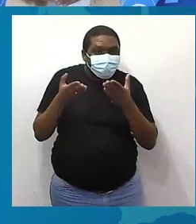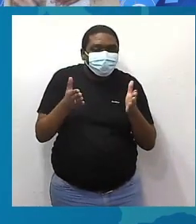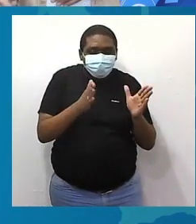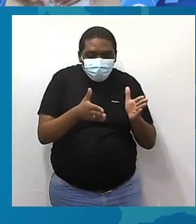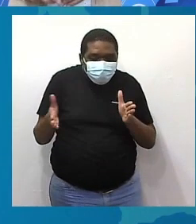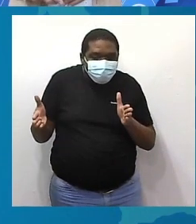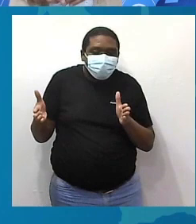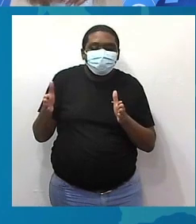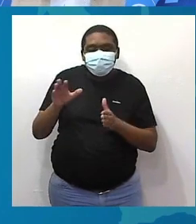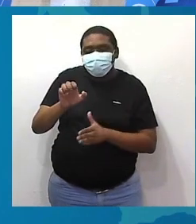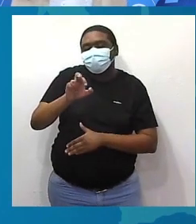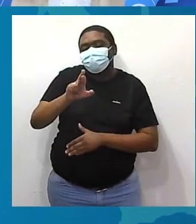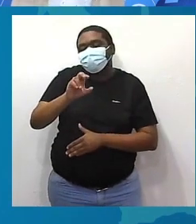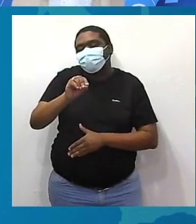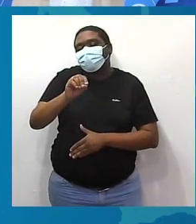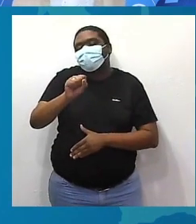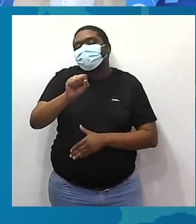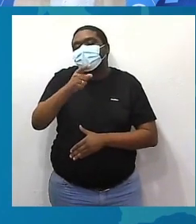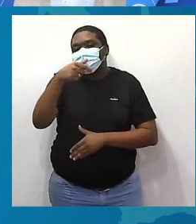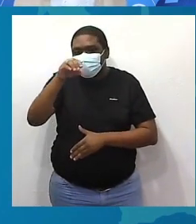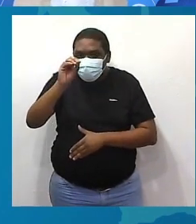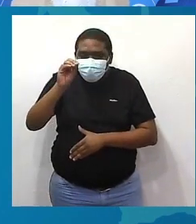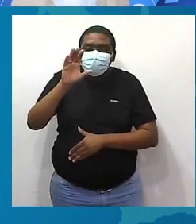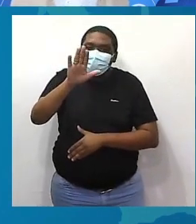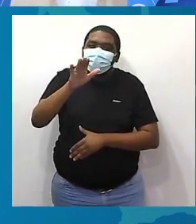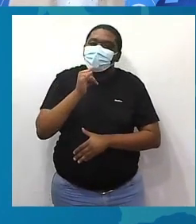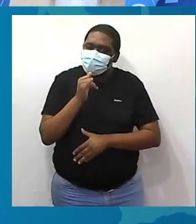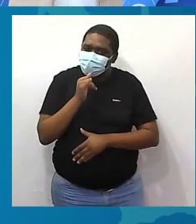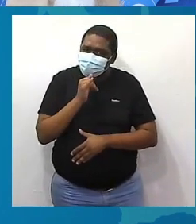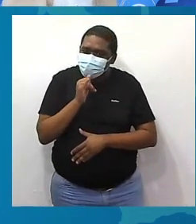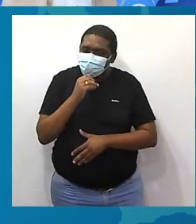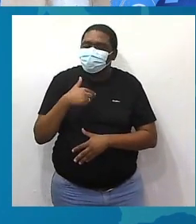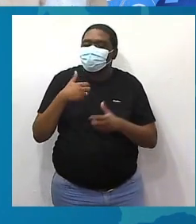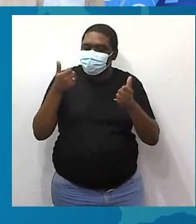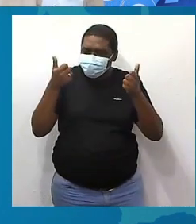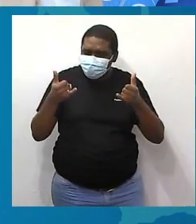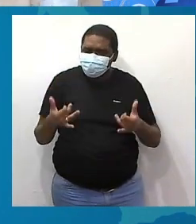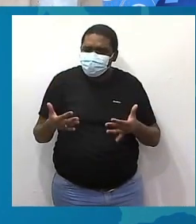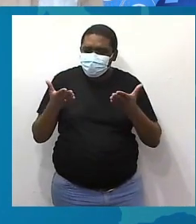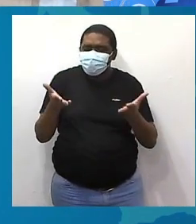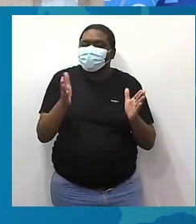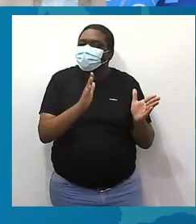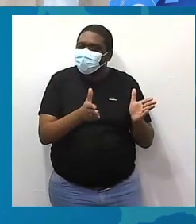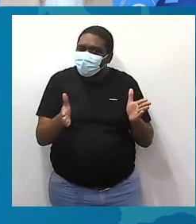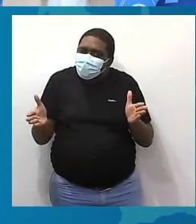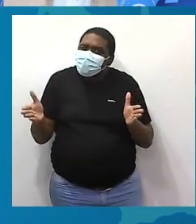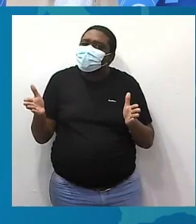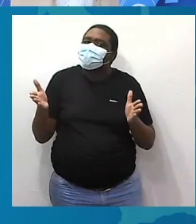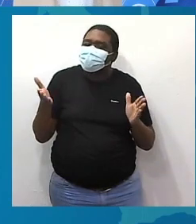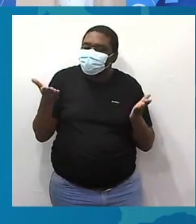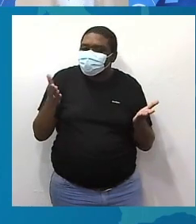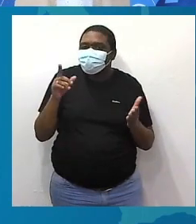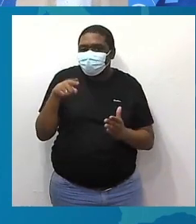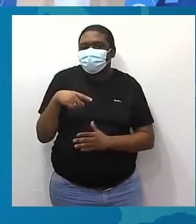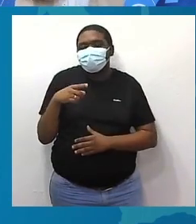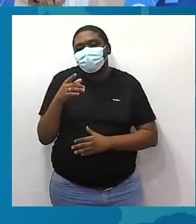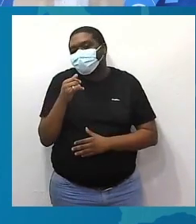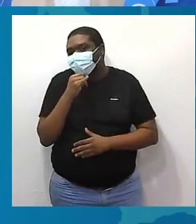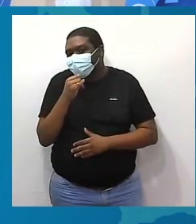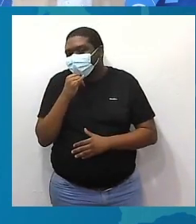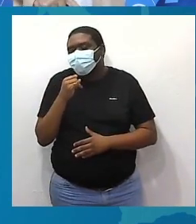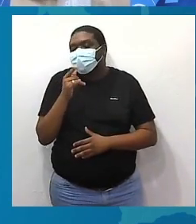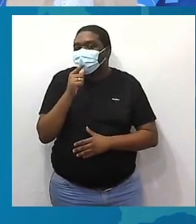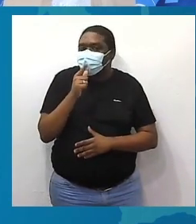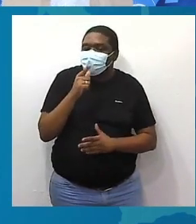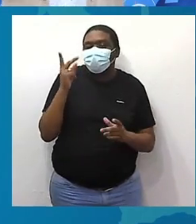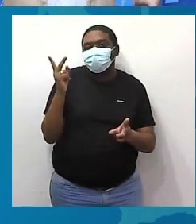são erosivos. Como ação, por exemplo, quando eu estou falando desses processos que são erosivos, eu estou falando da ação da água,